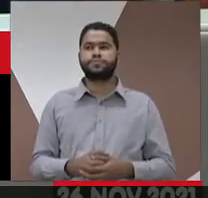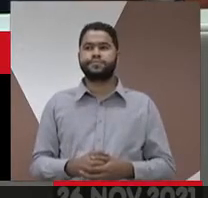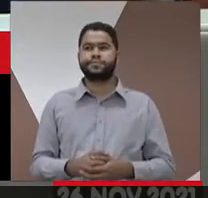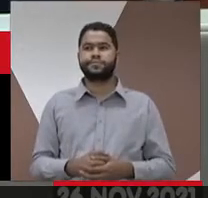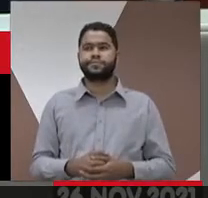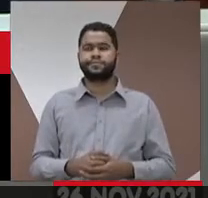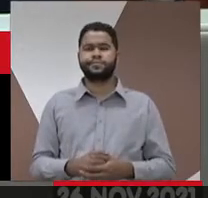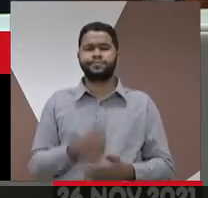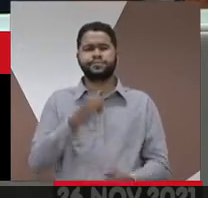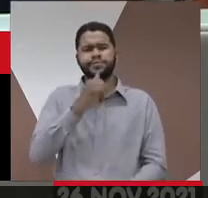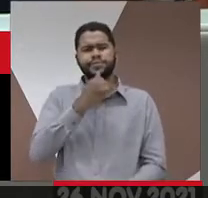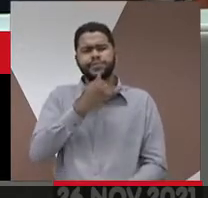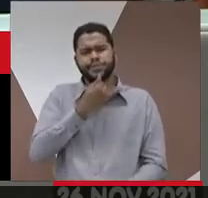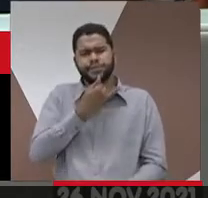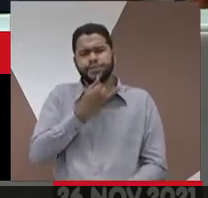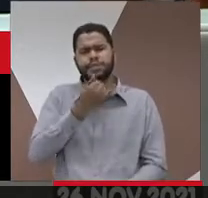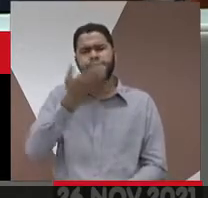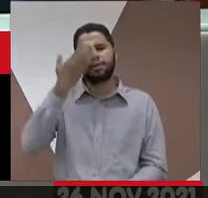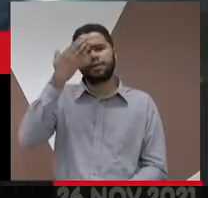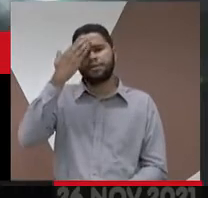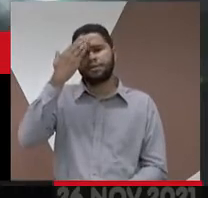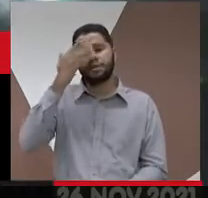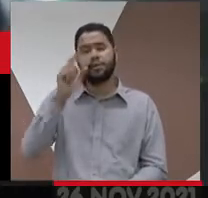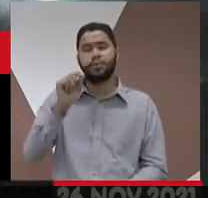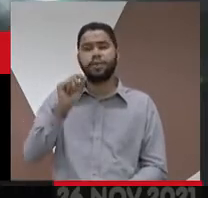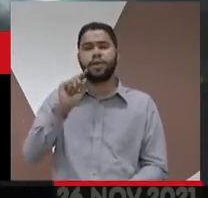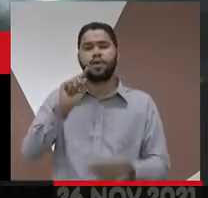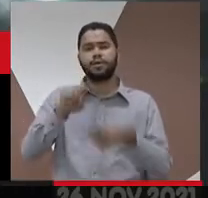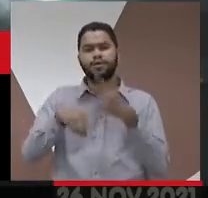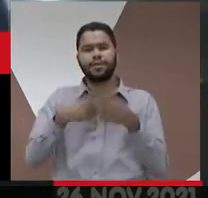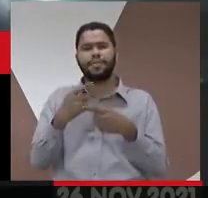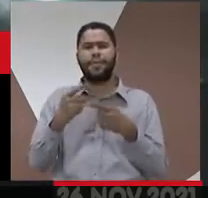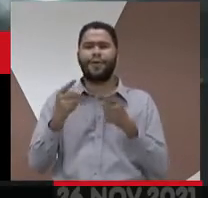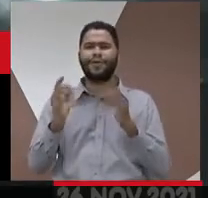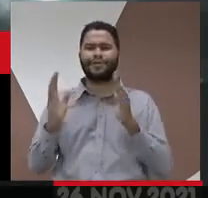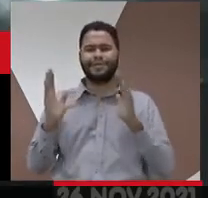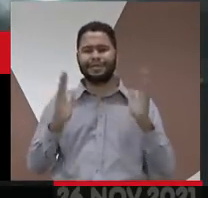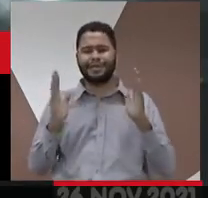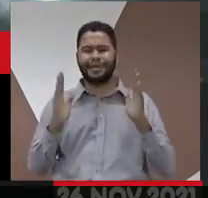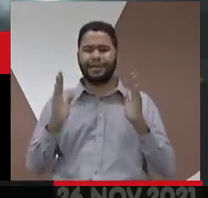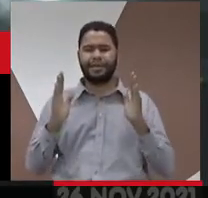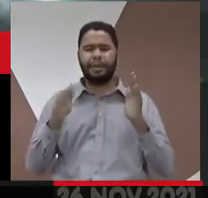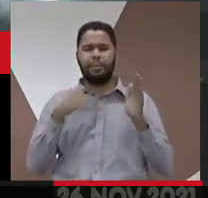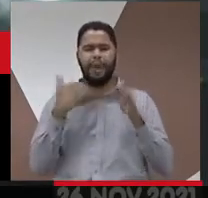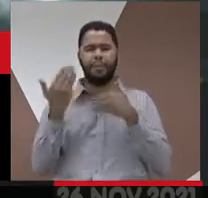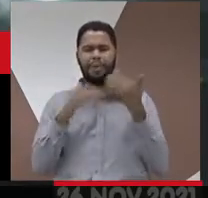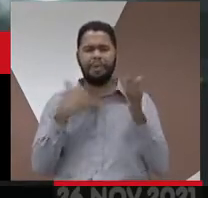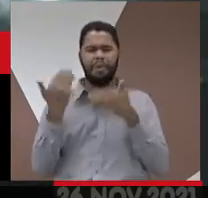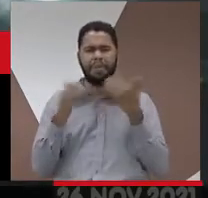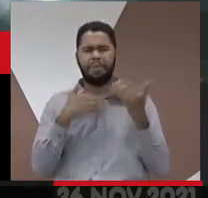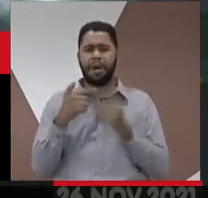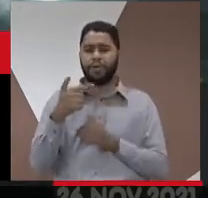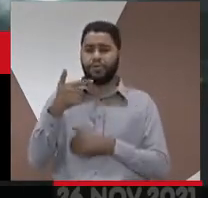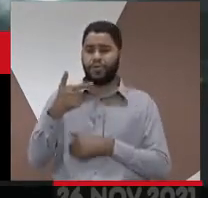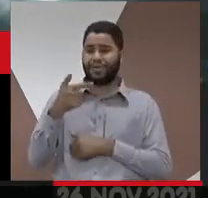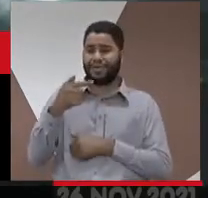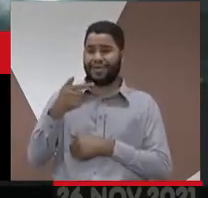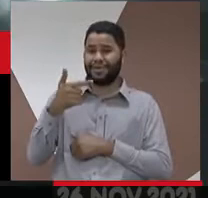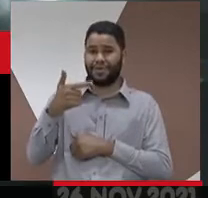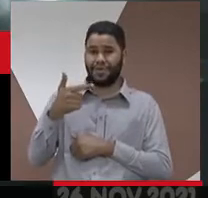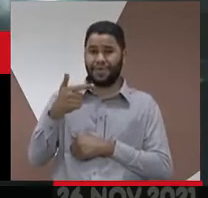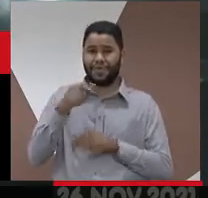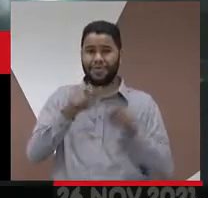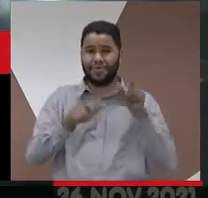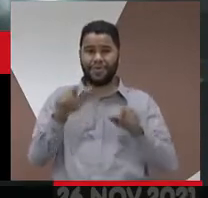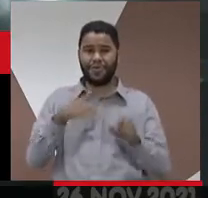É muito triste a gente saber que, depois de uma tragédia dessa, que matou 272 pessoas, a